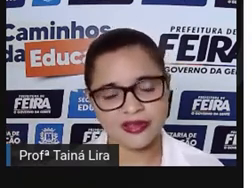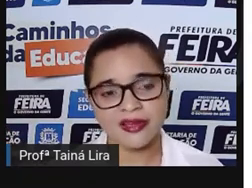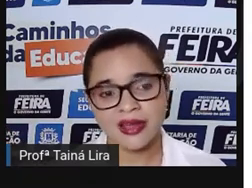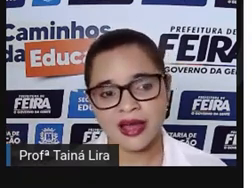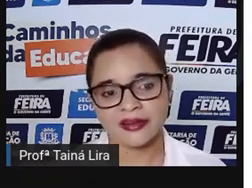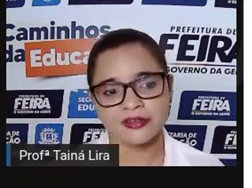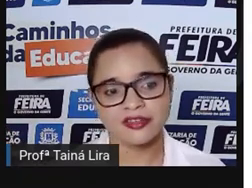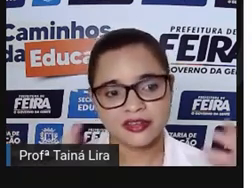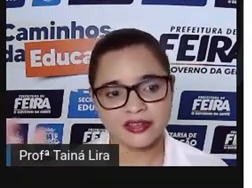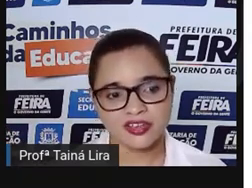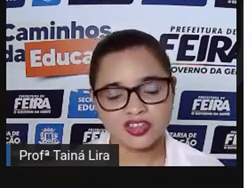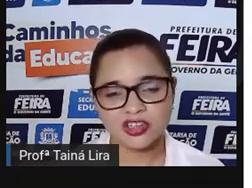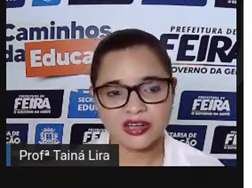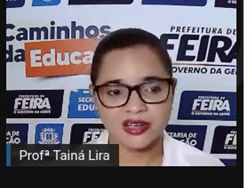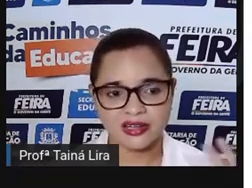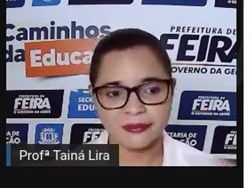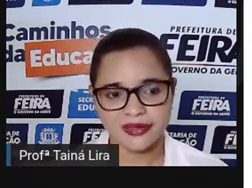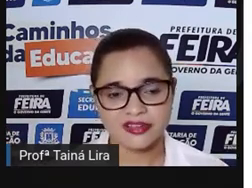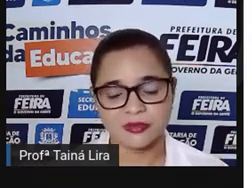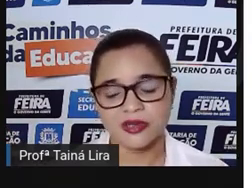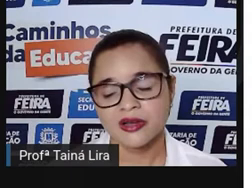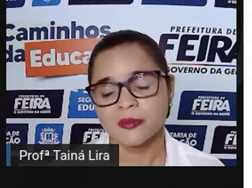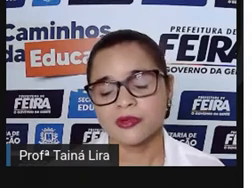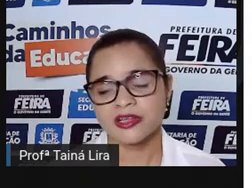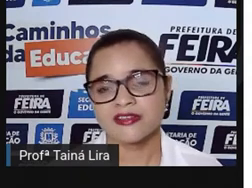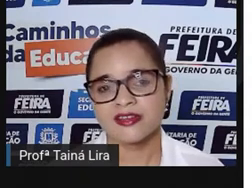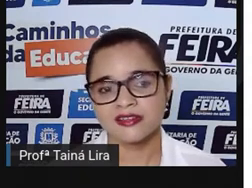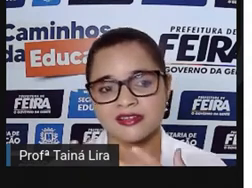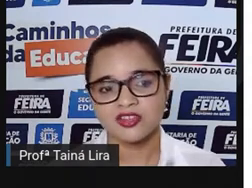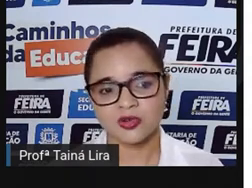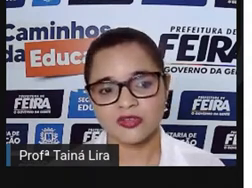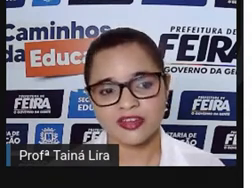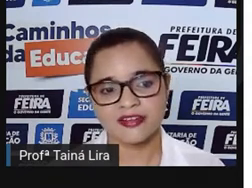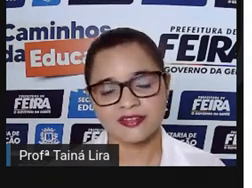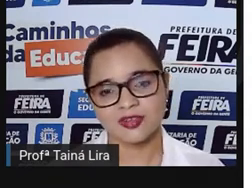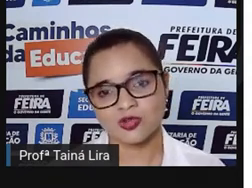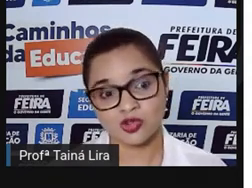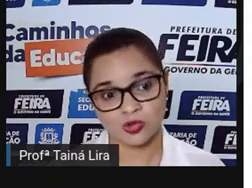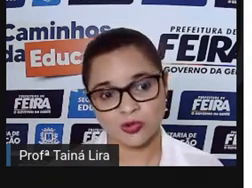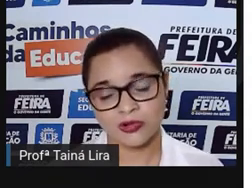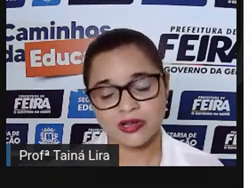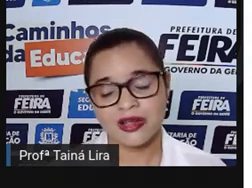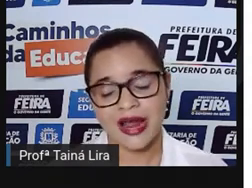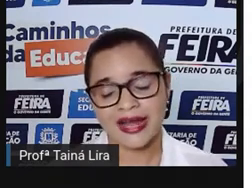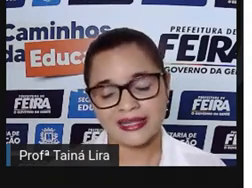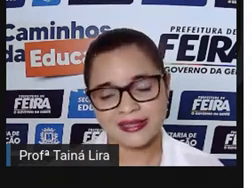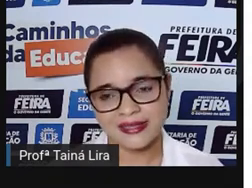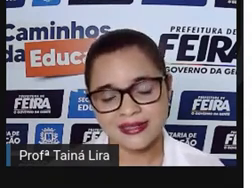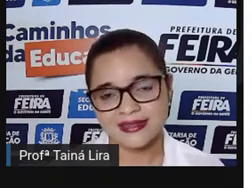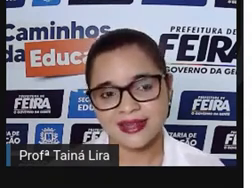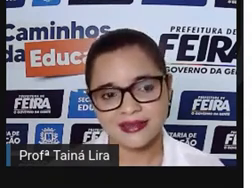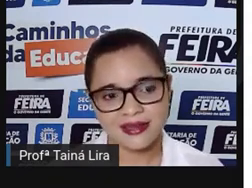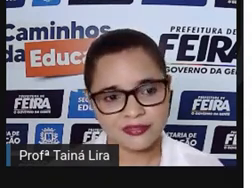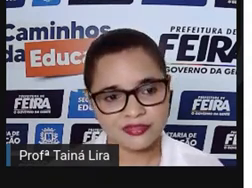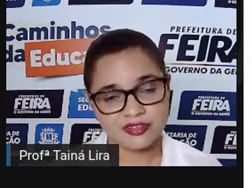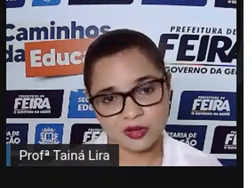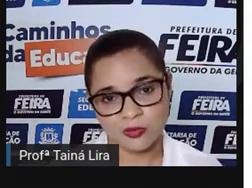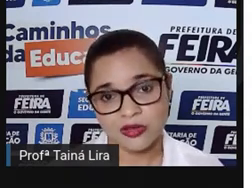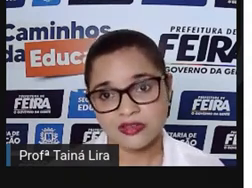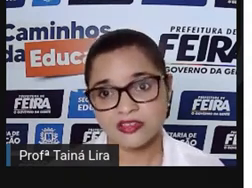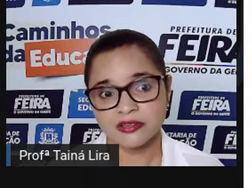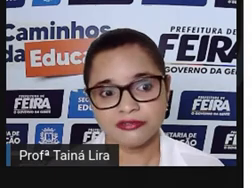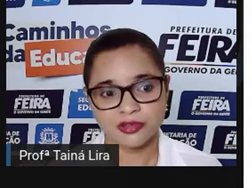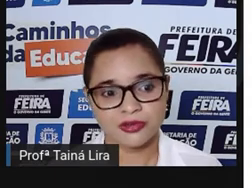jogo, né? A não ser que a gente queira mesmo. Muitas vezes a gente consegue assistir o jogo ali na